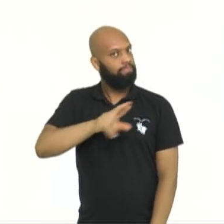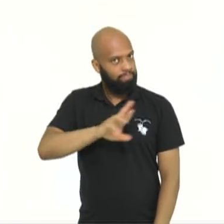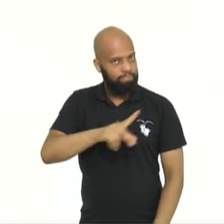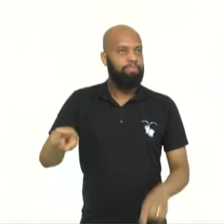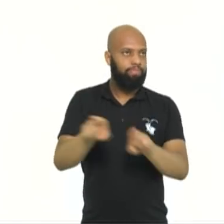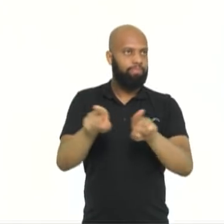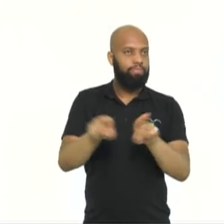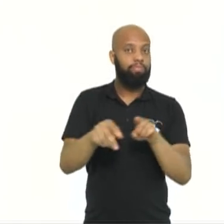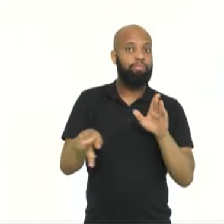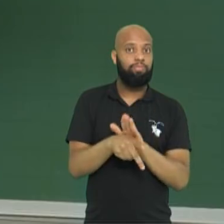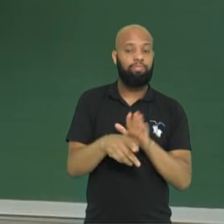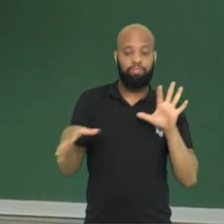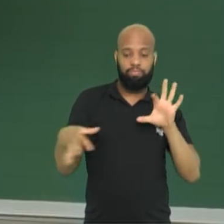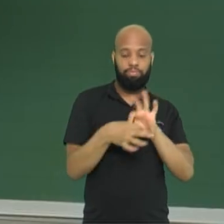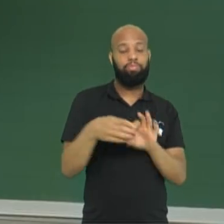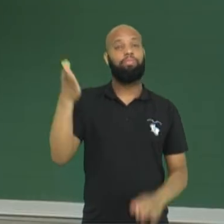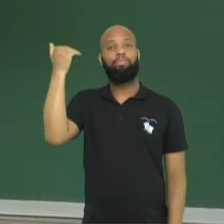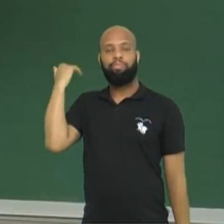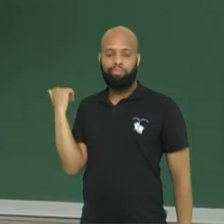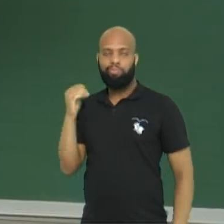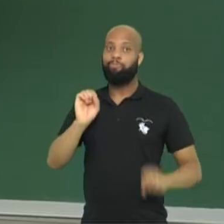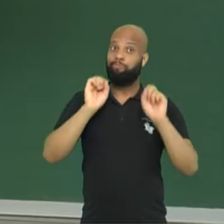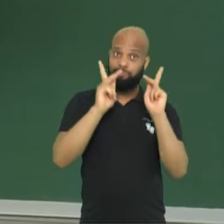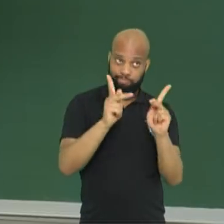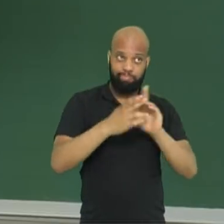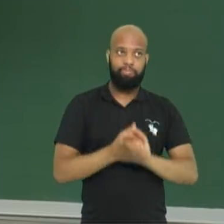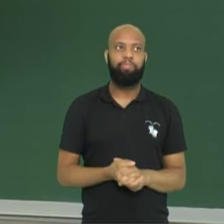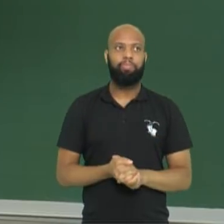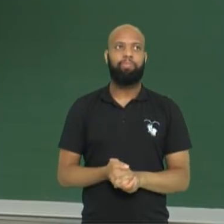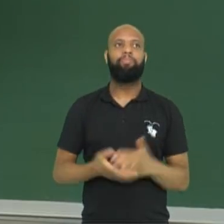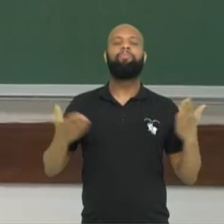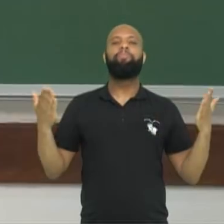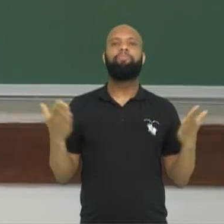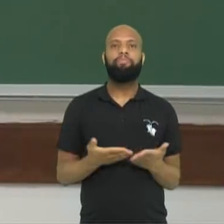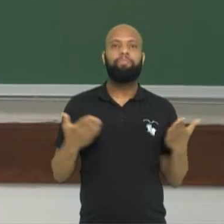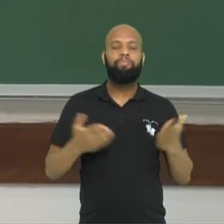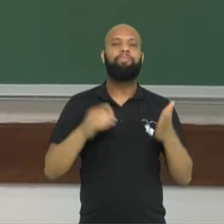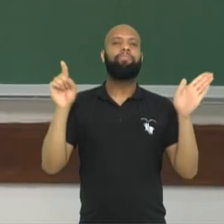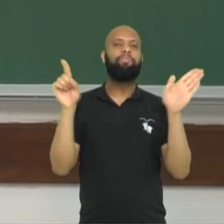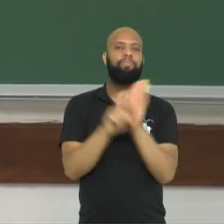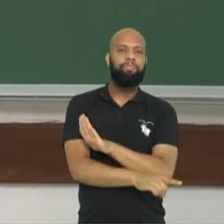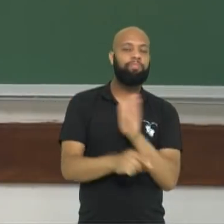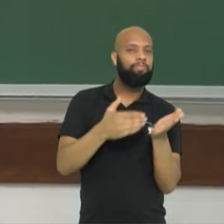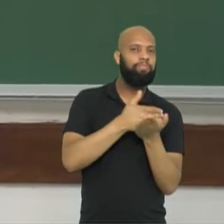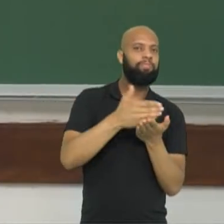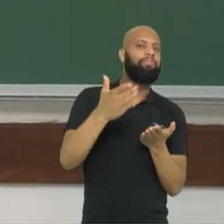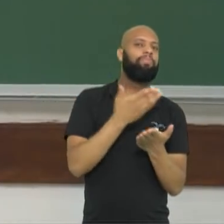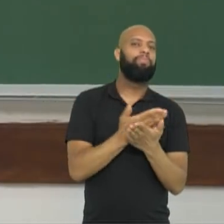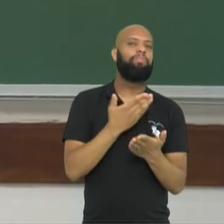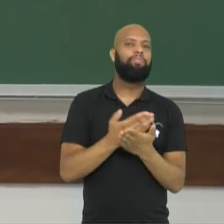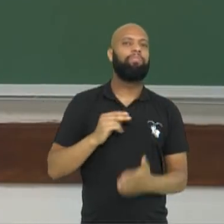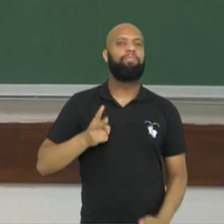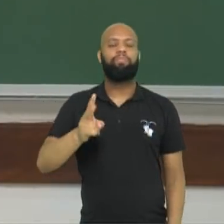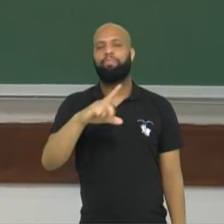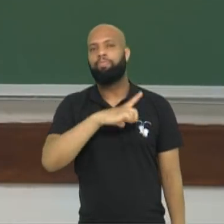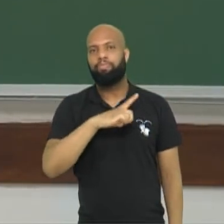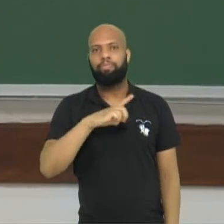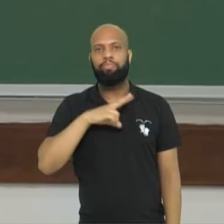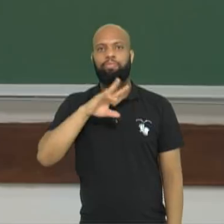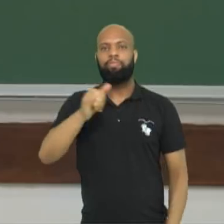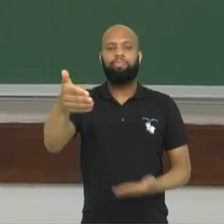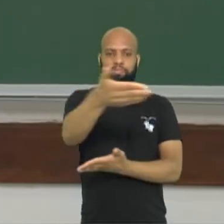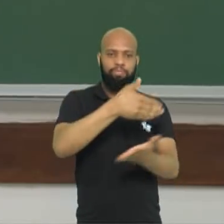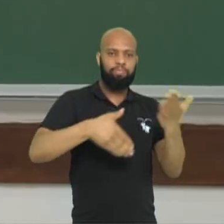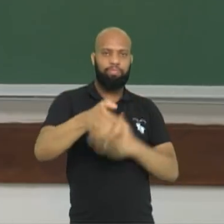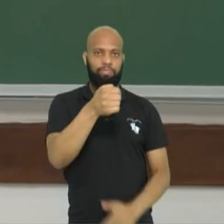né, do pretérito, beleza? Muito bem, então agora aquela perguntinha do início de toda a aula, né, para nós